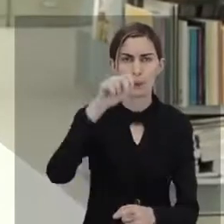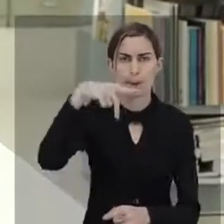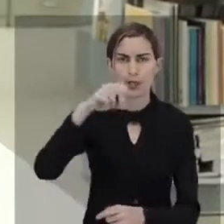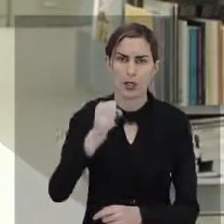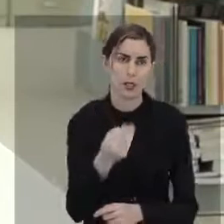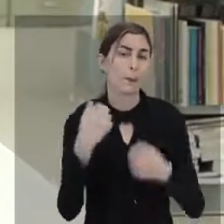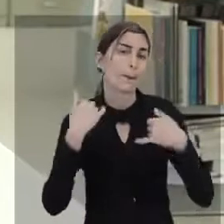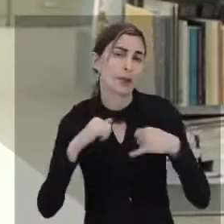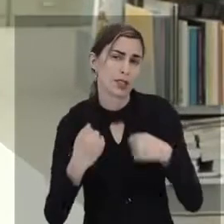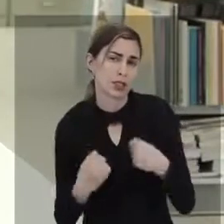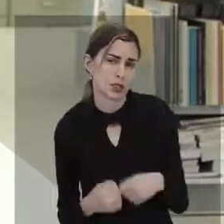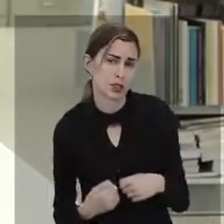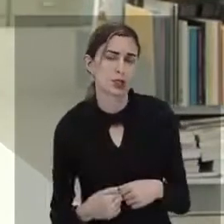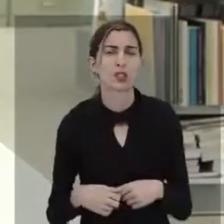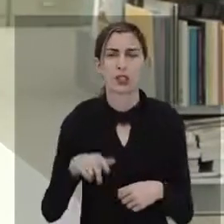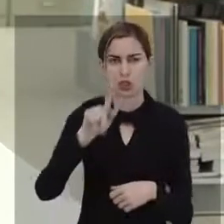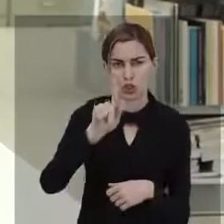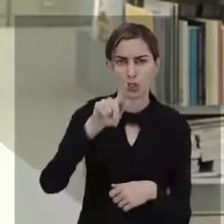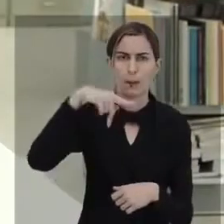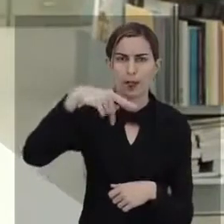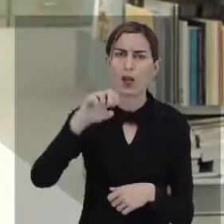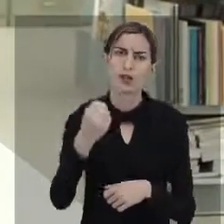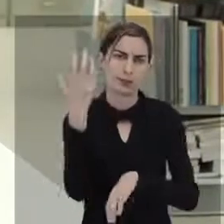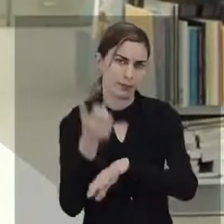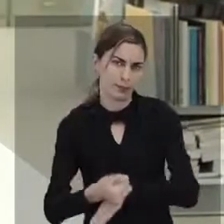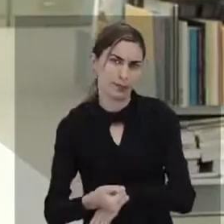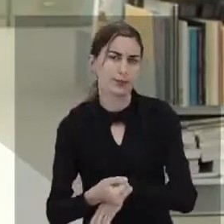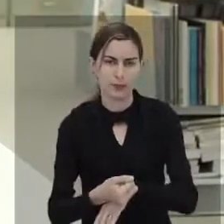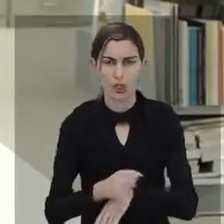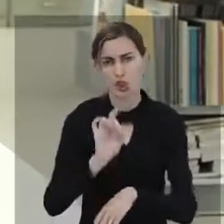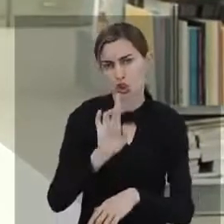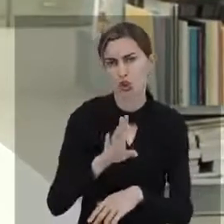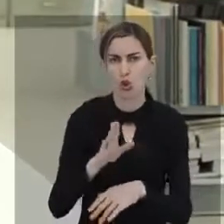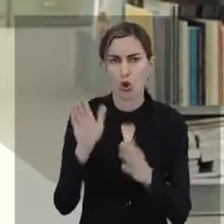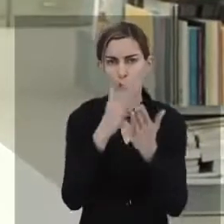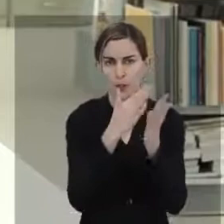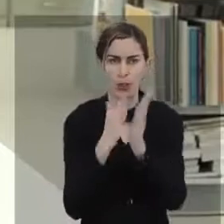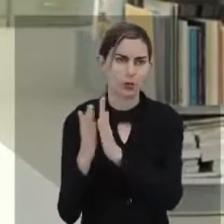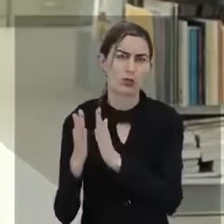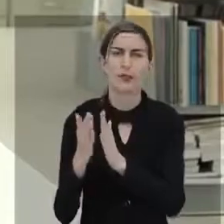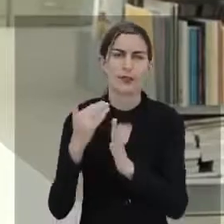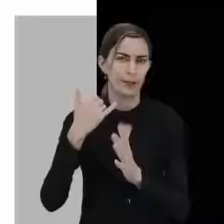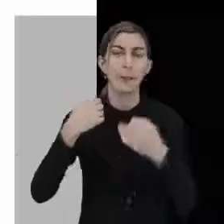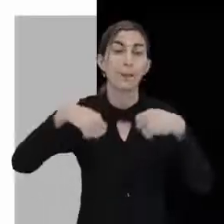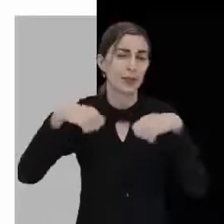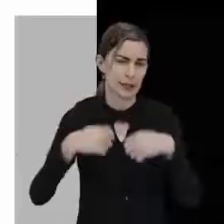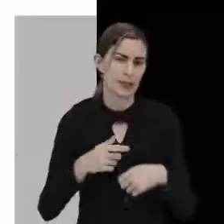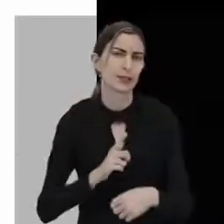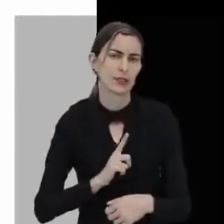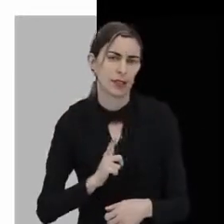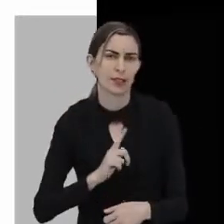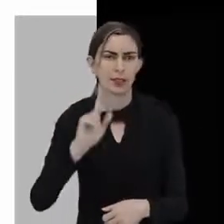usuário precisa ter um hardware de GPS. Não é só você usar a biblioteca do GPS, o dispositivo do usuário também precisa ter